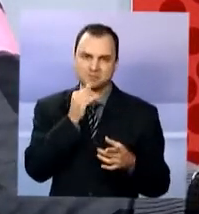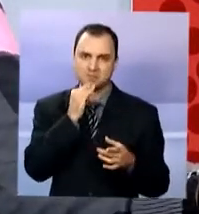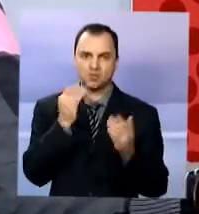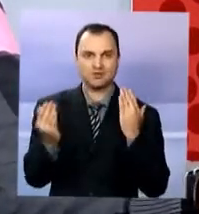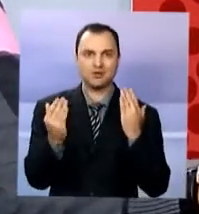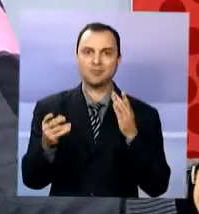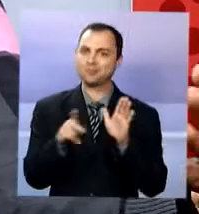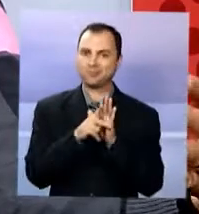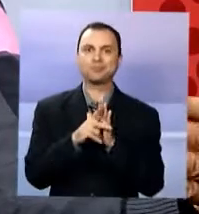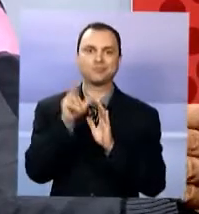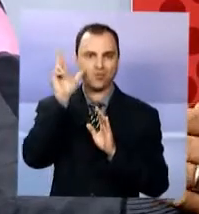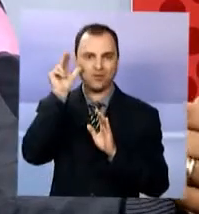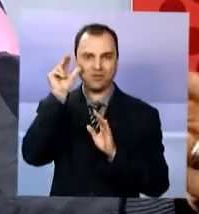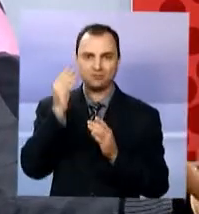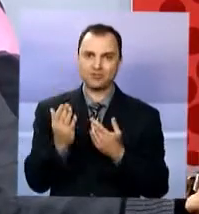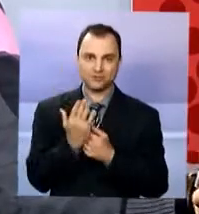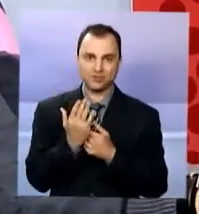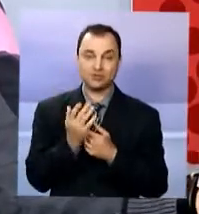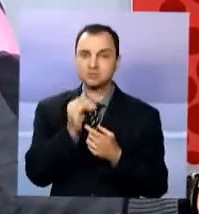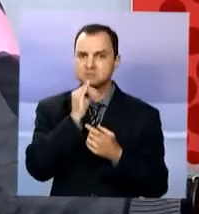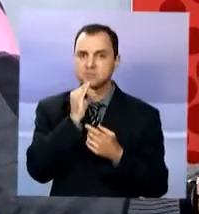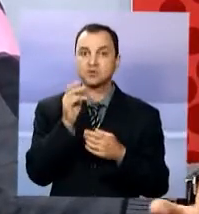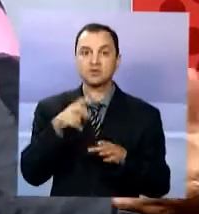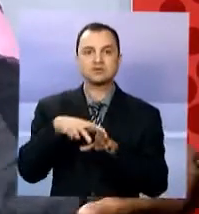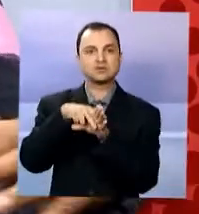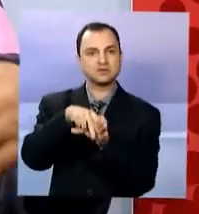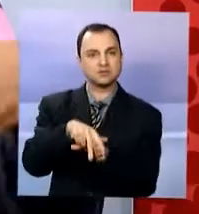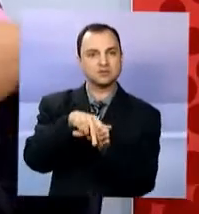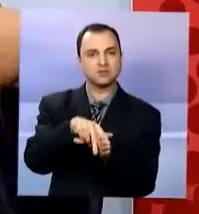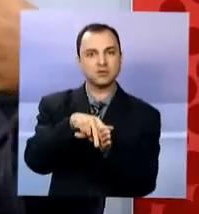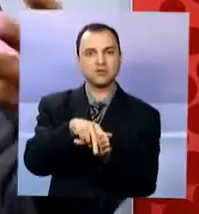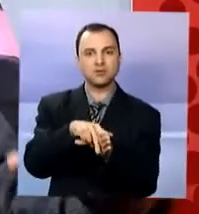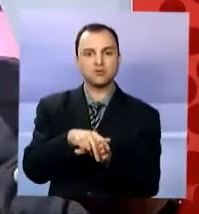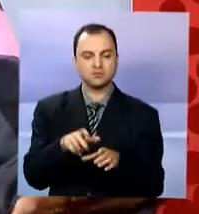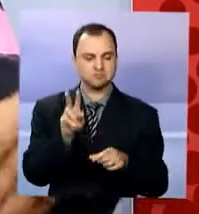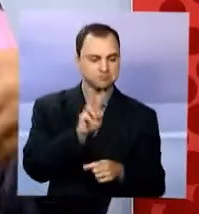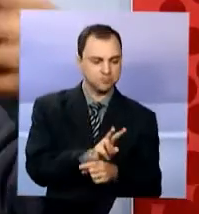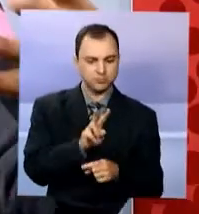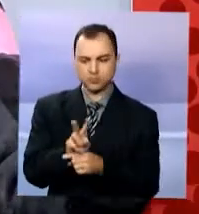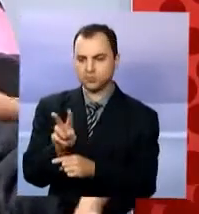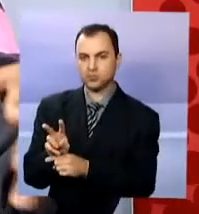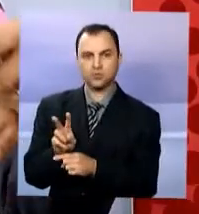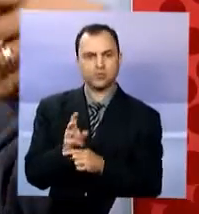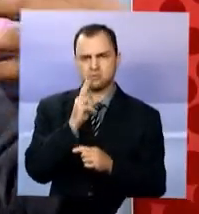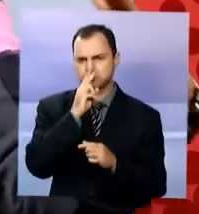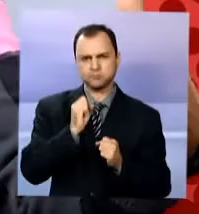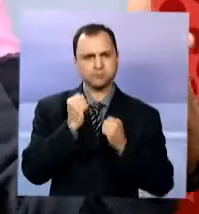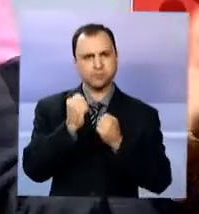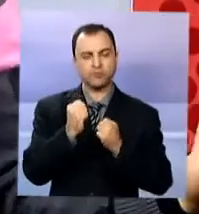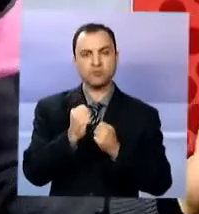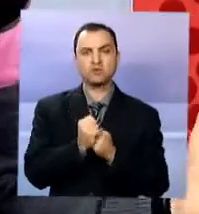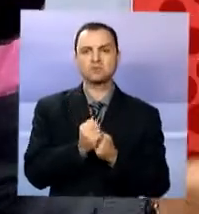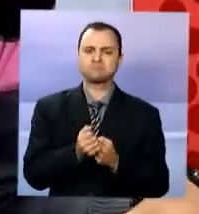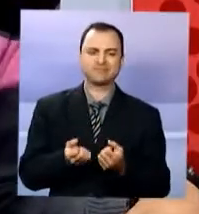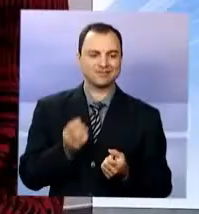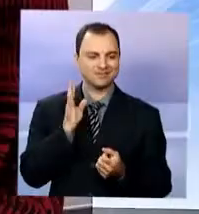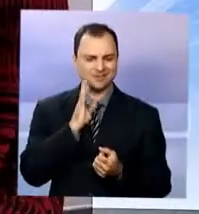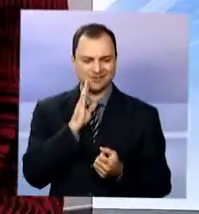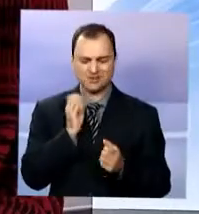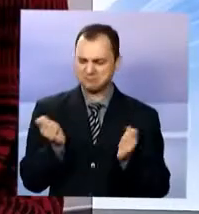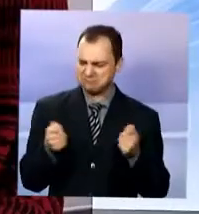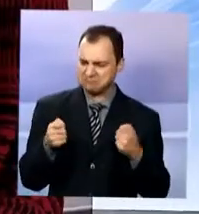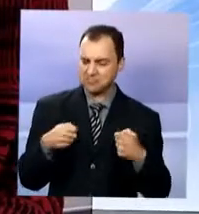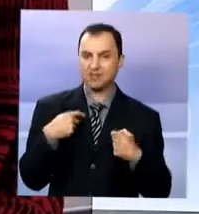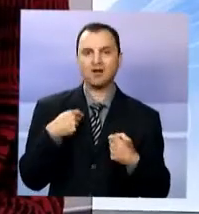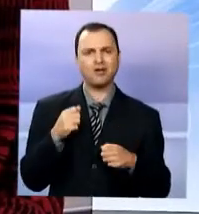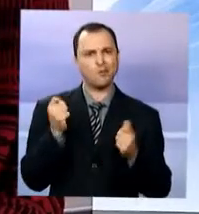minha terapia o cavalo e você sendo em cima de um cavalo e e dominando o senhor que é muito mais forte essa falta ou se eu